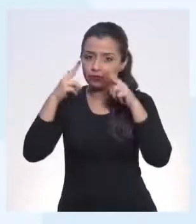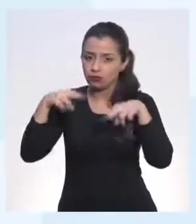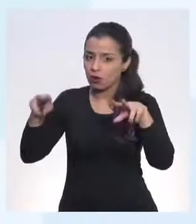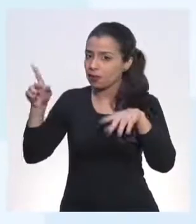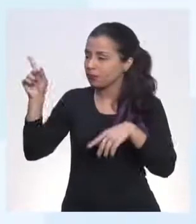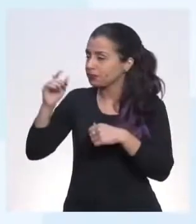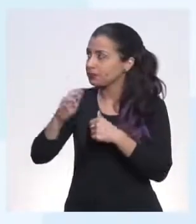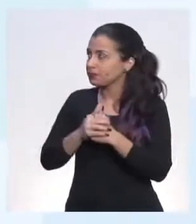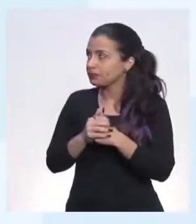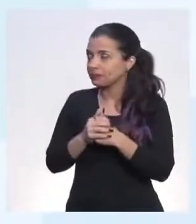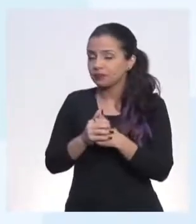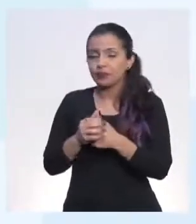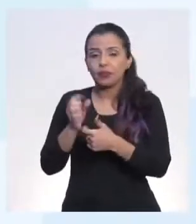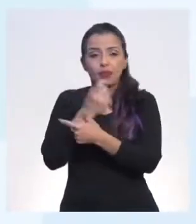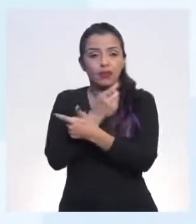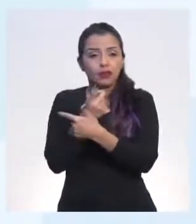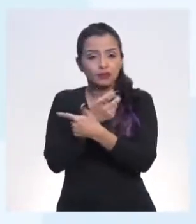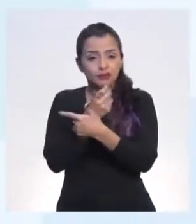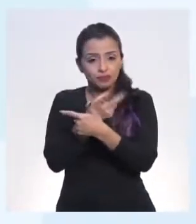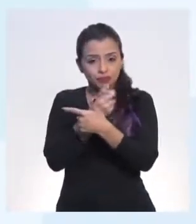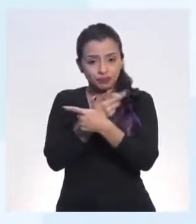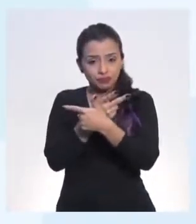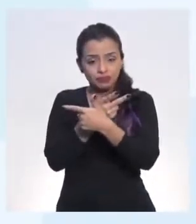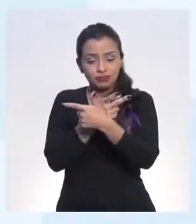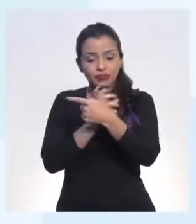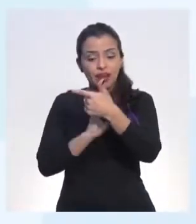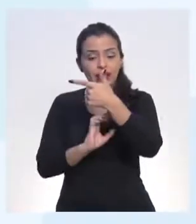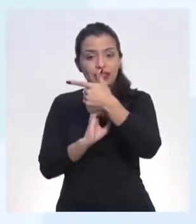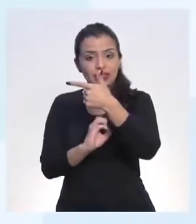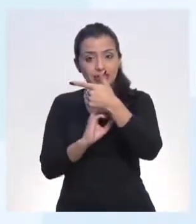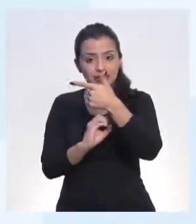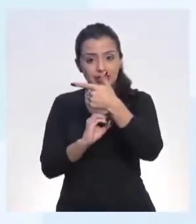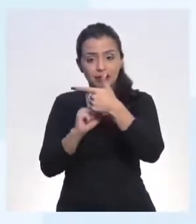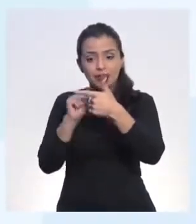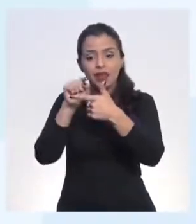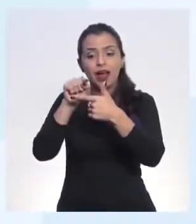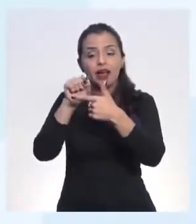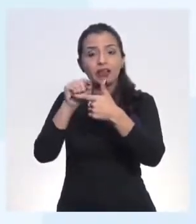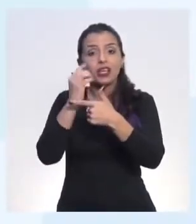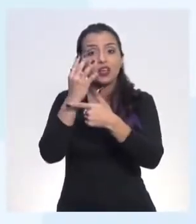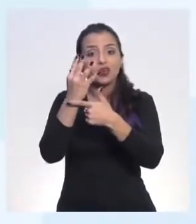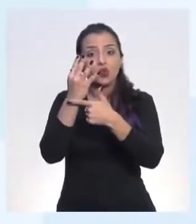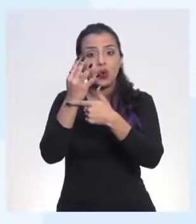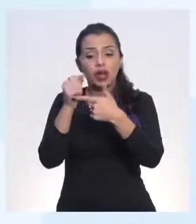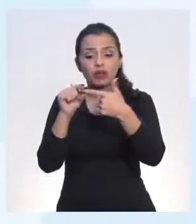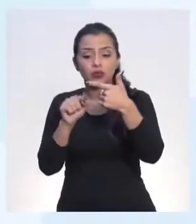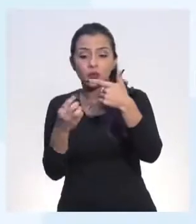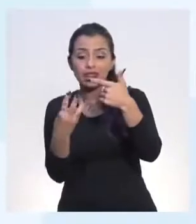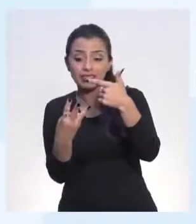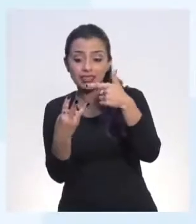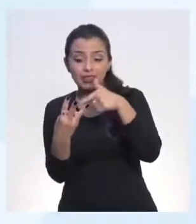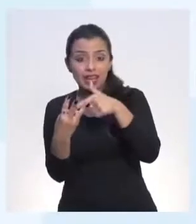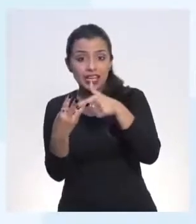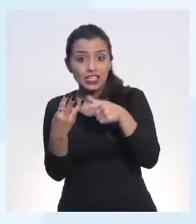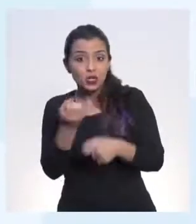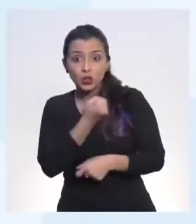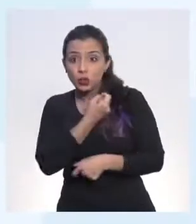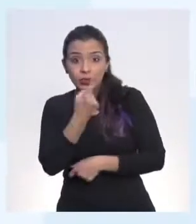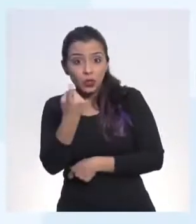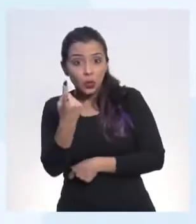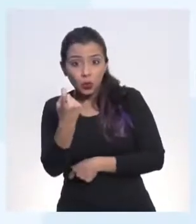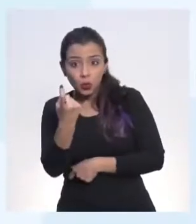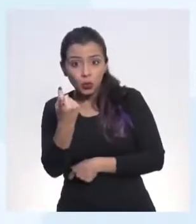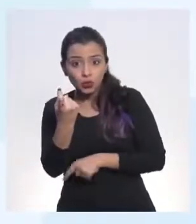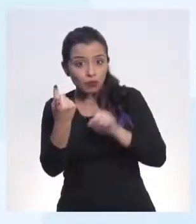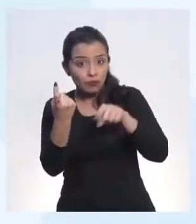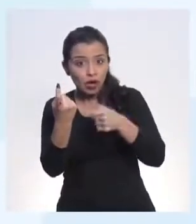resta 0. Então, o objetivo é restar 0, ser o número inteiro. É esse o valor? Quem está na chave é